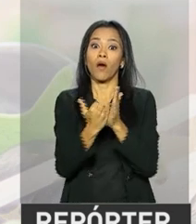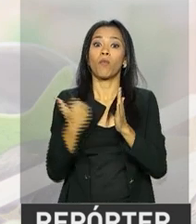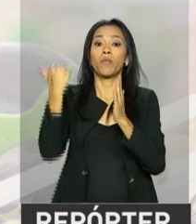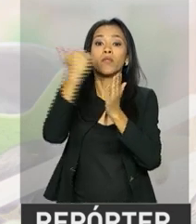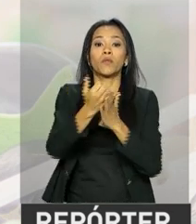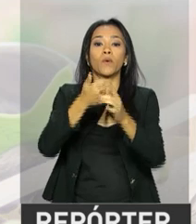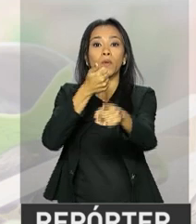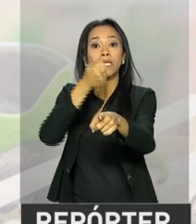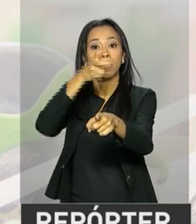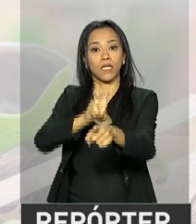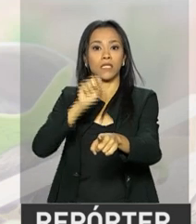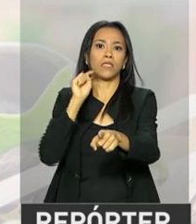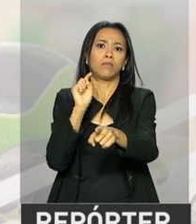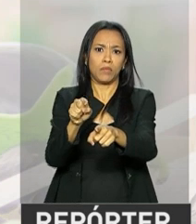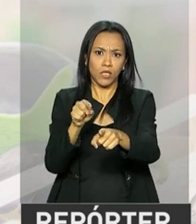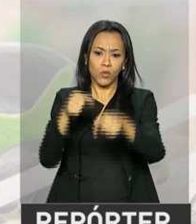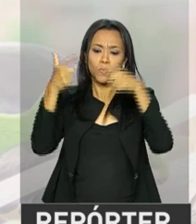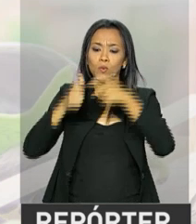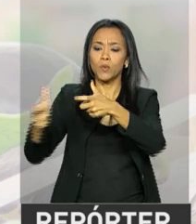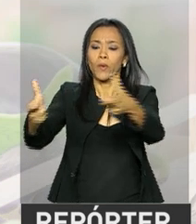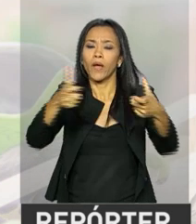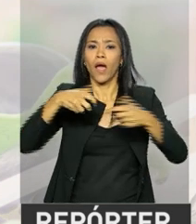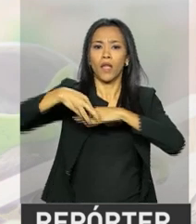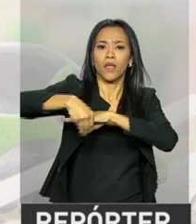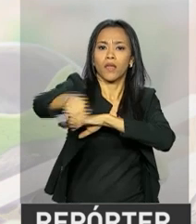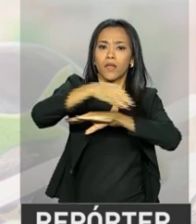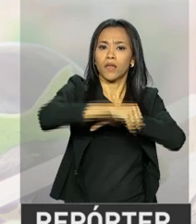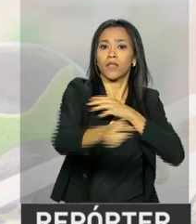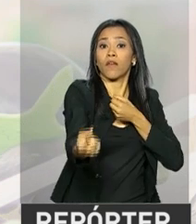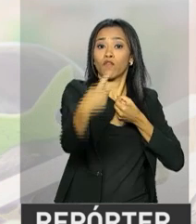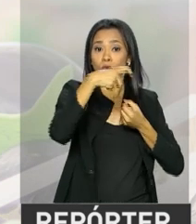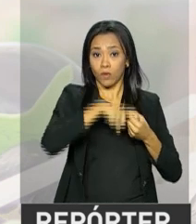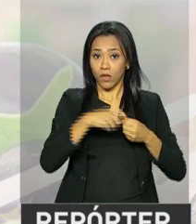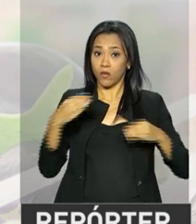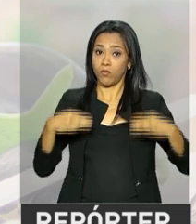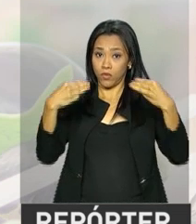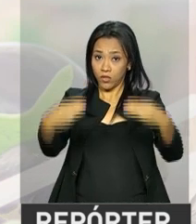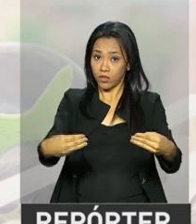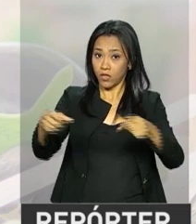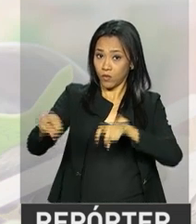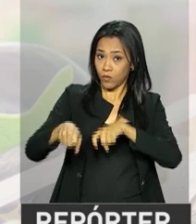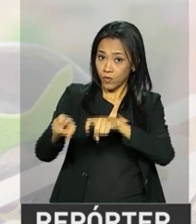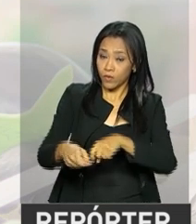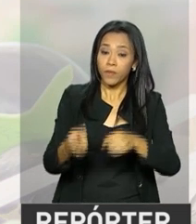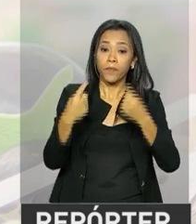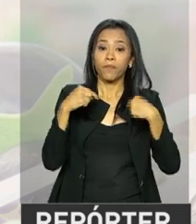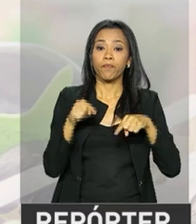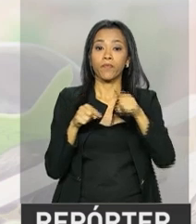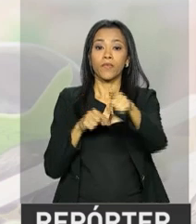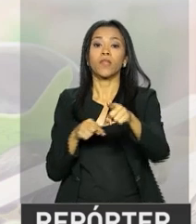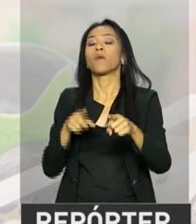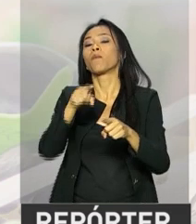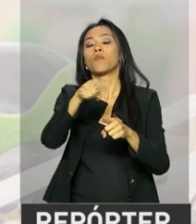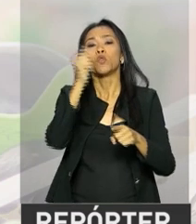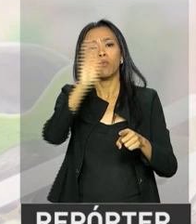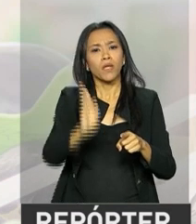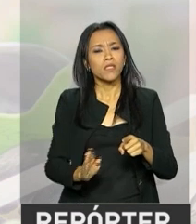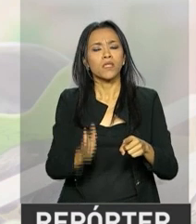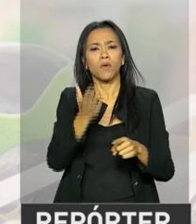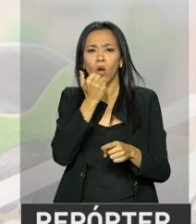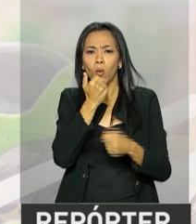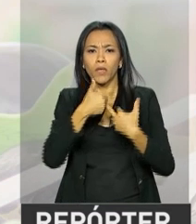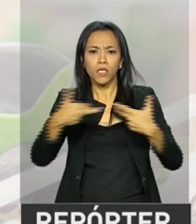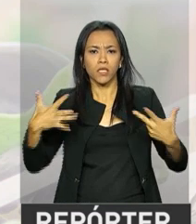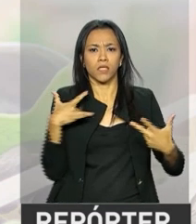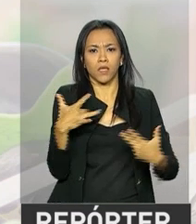são quase 15.000 unidades registradas no Ministério da Agricultura a produção de alimentos orgânicos no Brasil